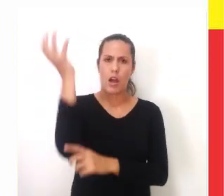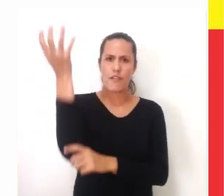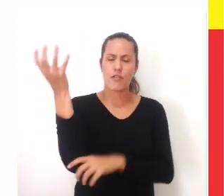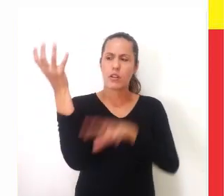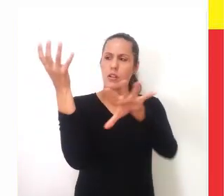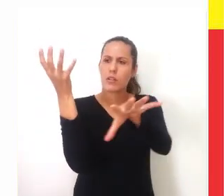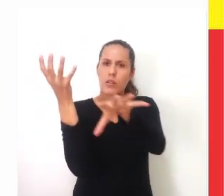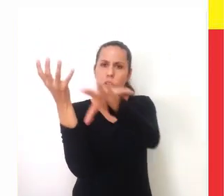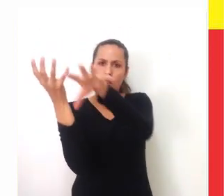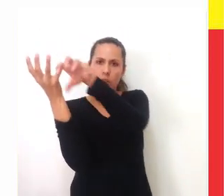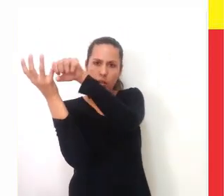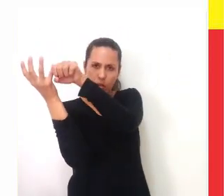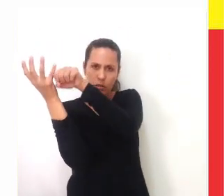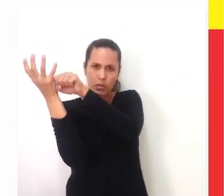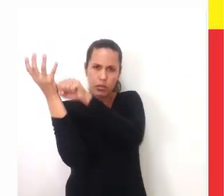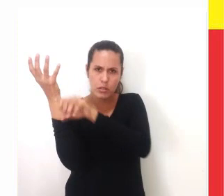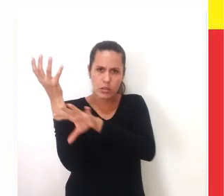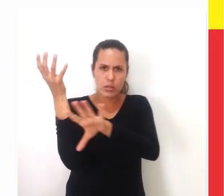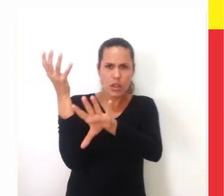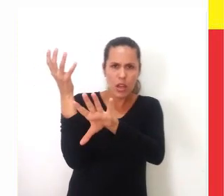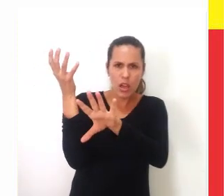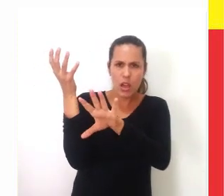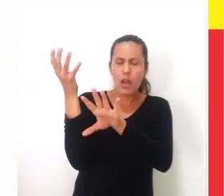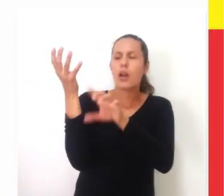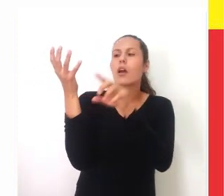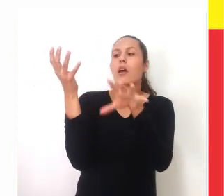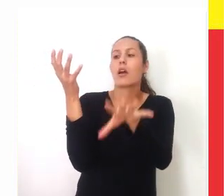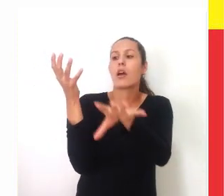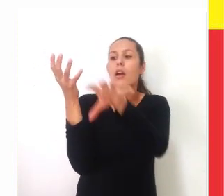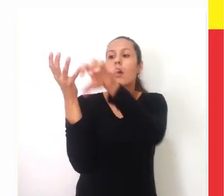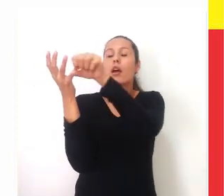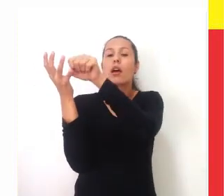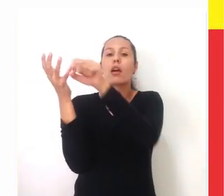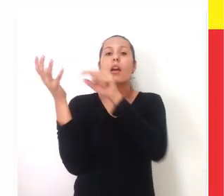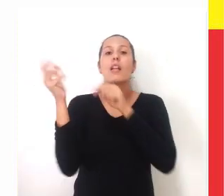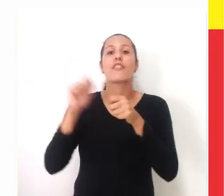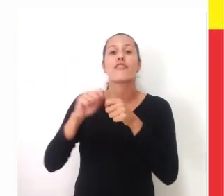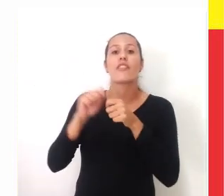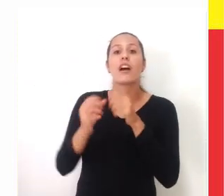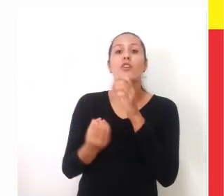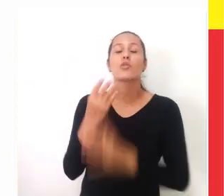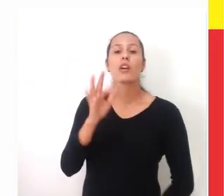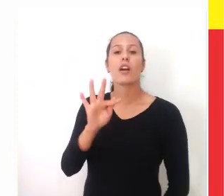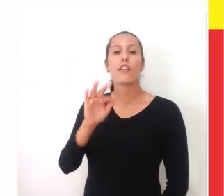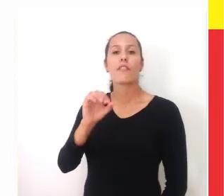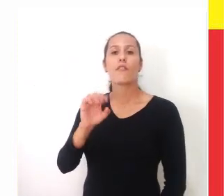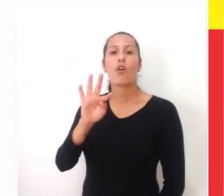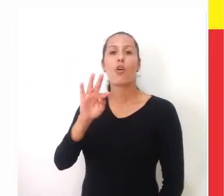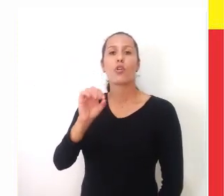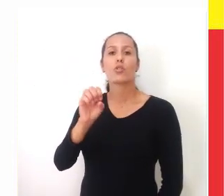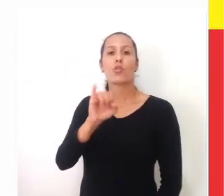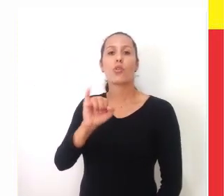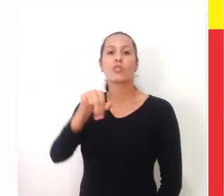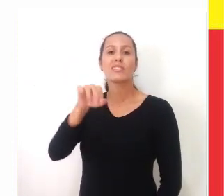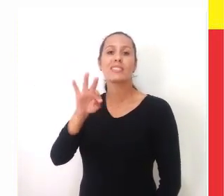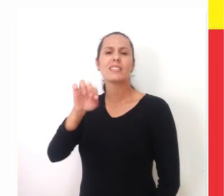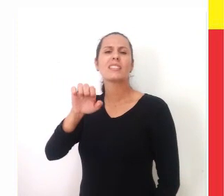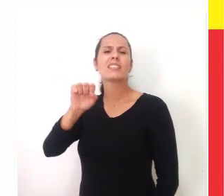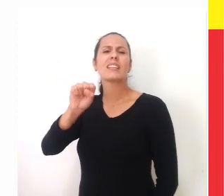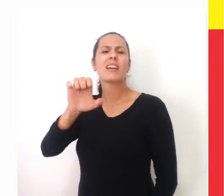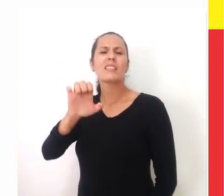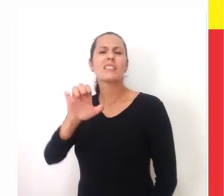executam respiração, mas elas transformam energia através da fotossíntese também. E o que